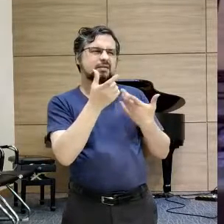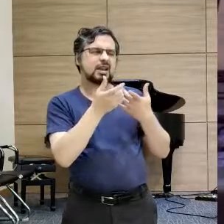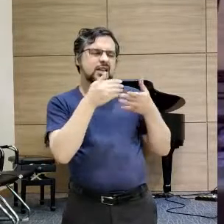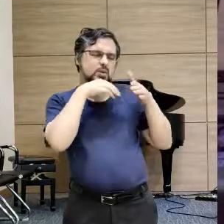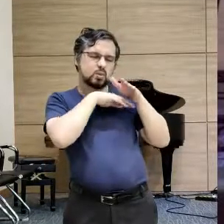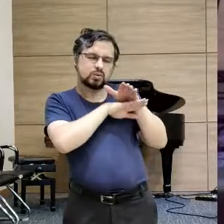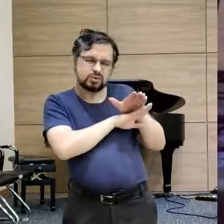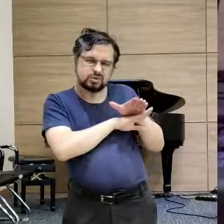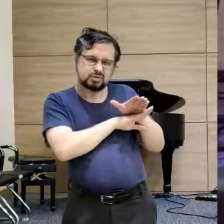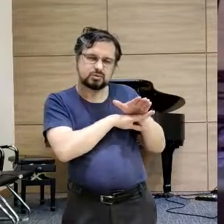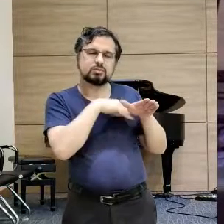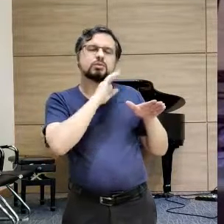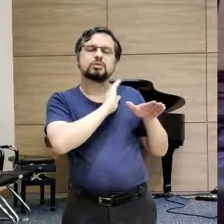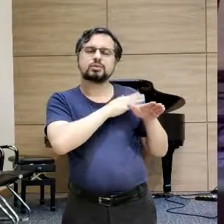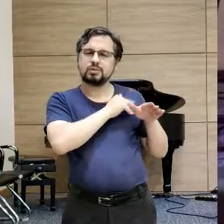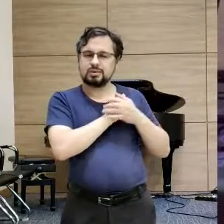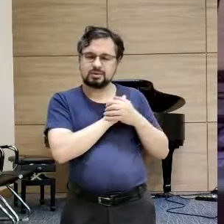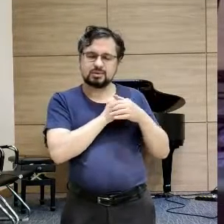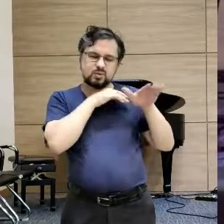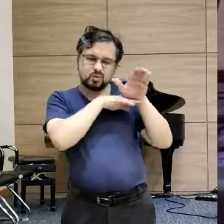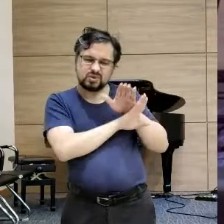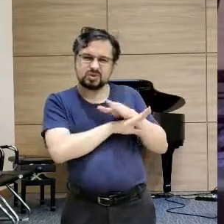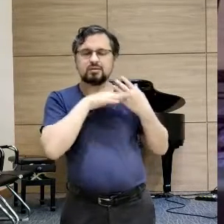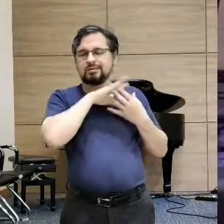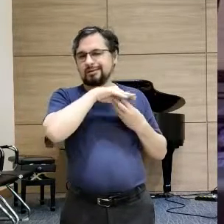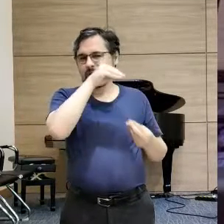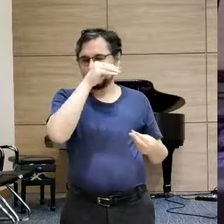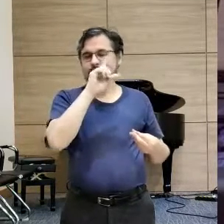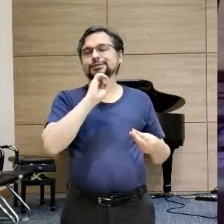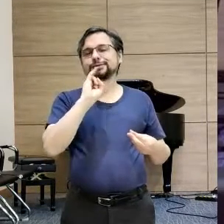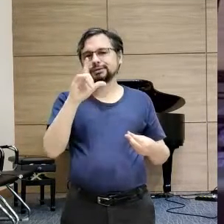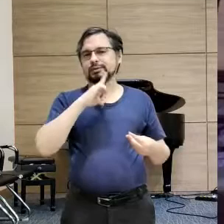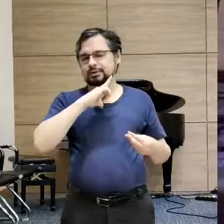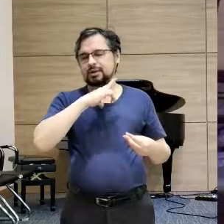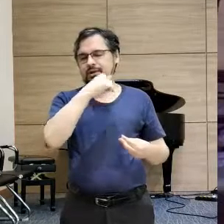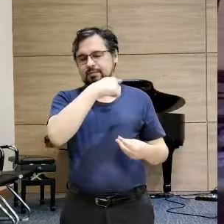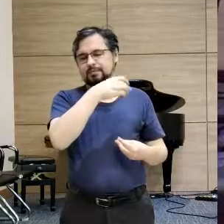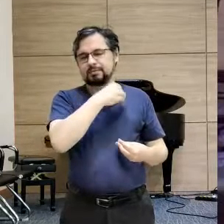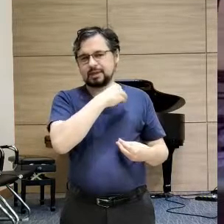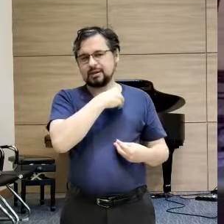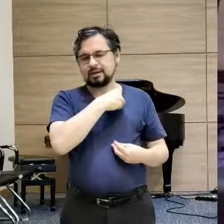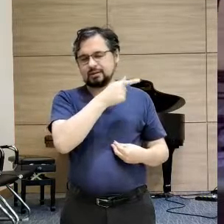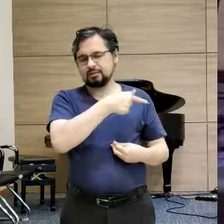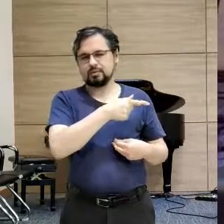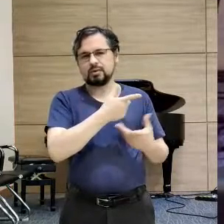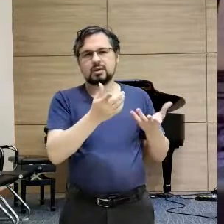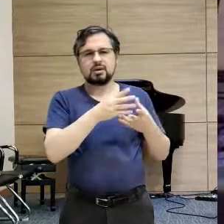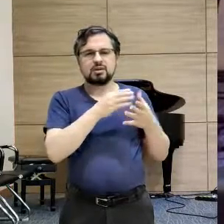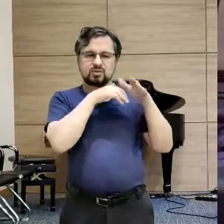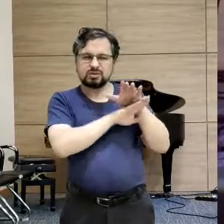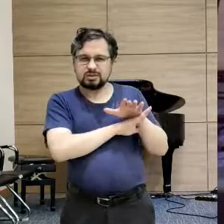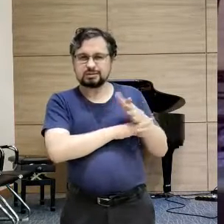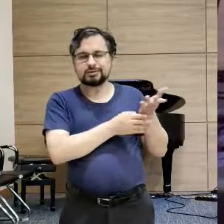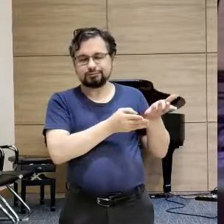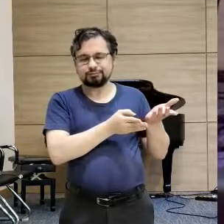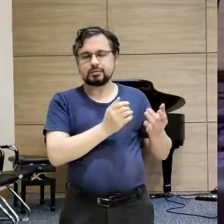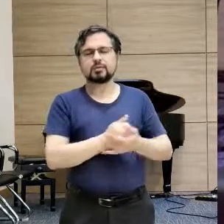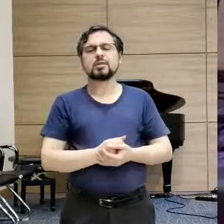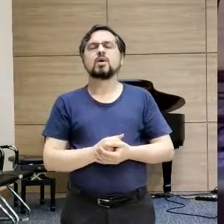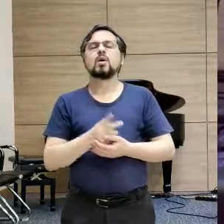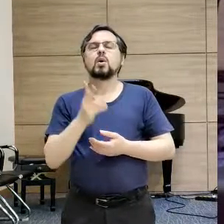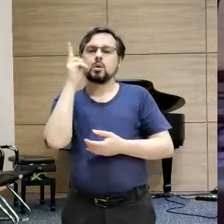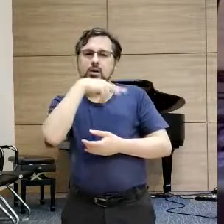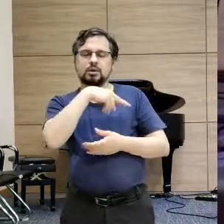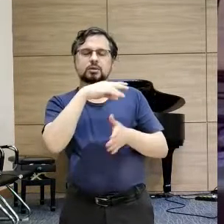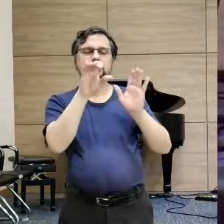escondido no recôndito da nossa alma, se temos esses pecados, então olhando para o livro de Salmo no capítulo 51, nós